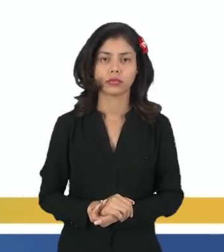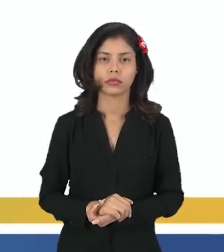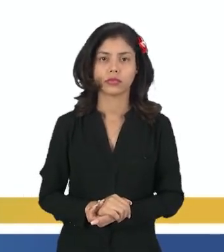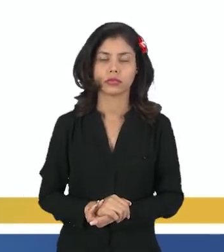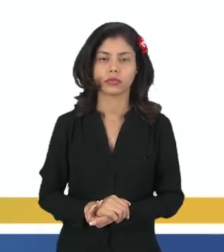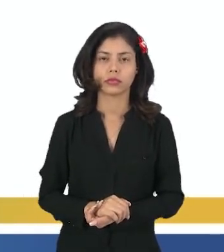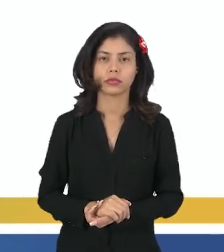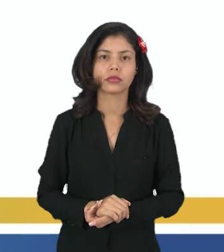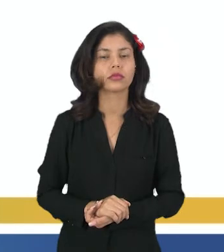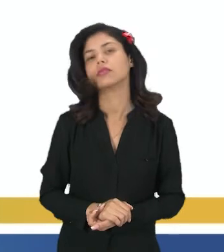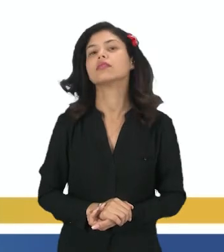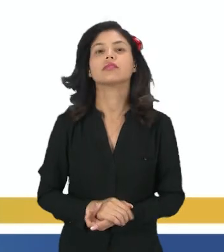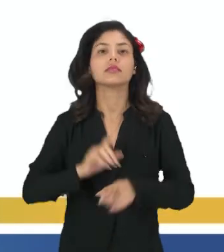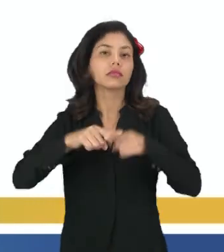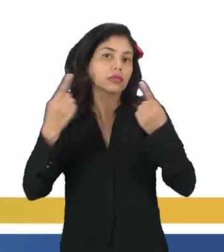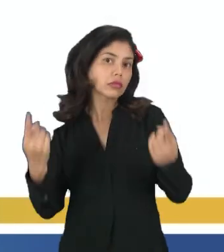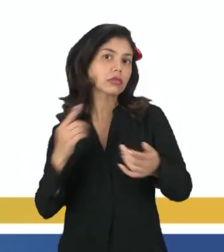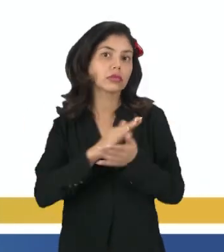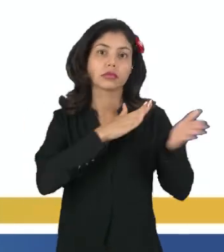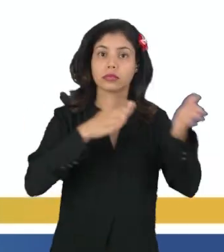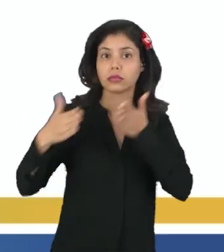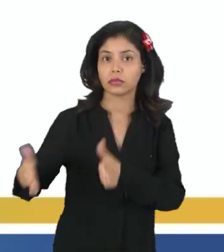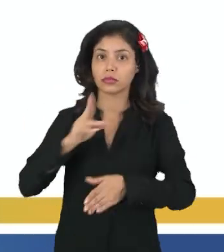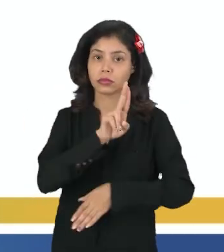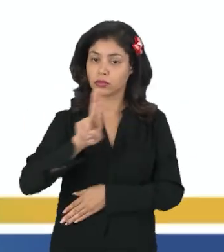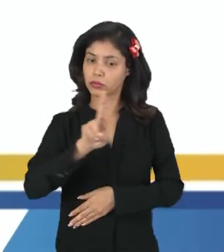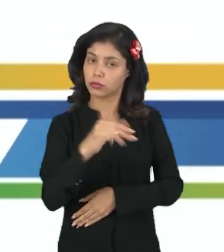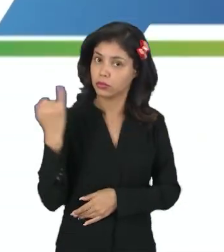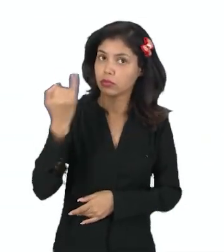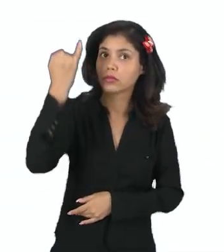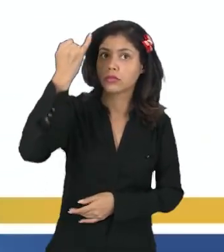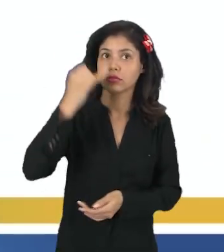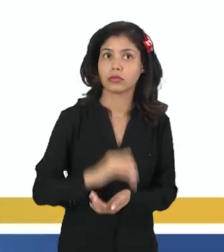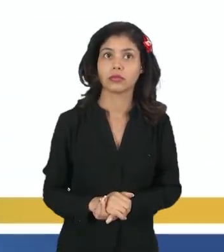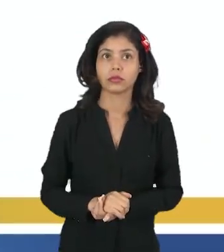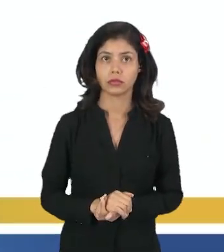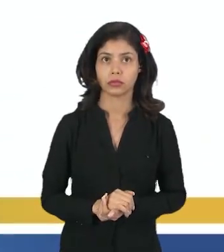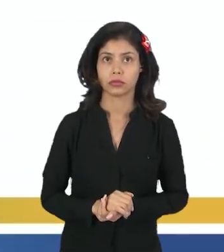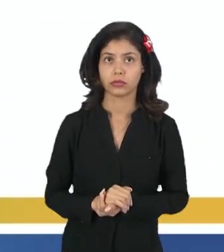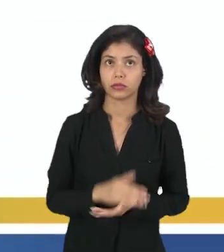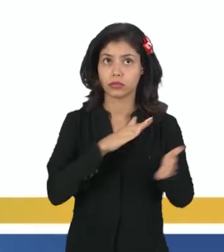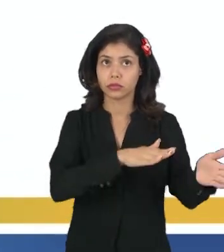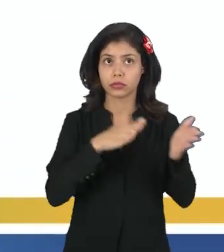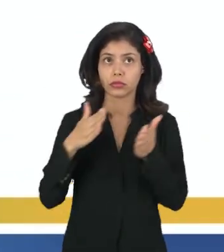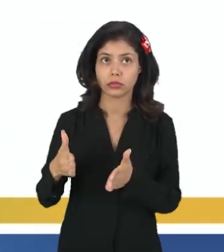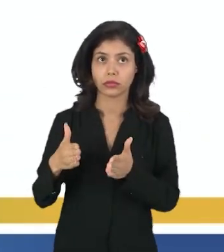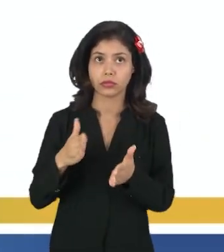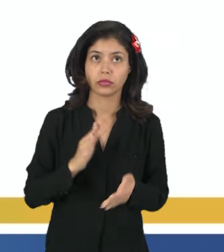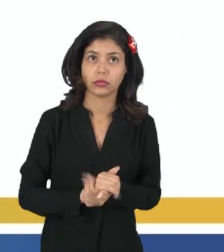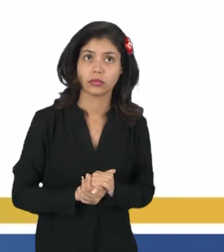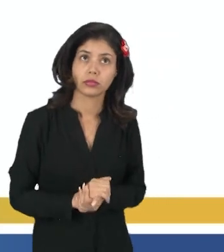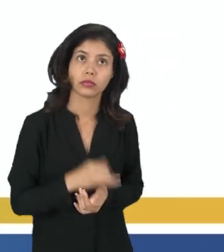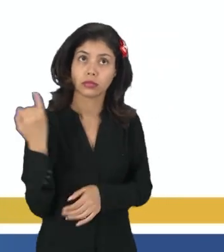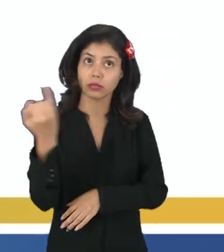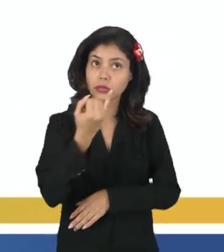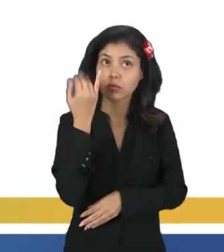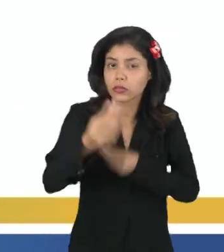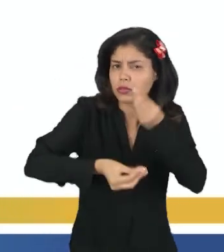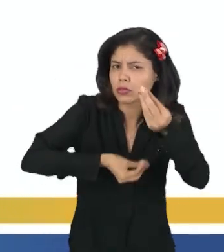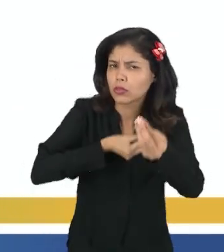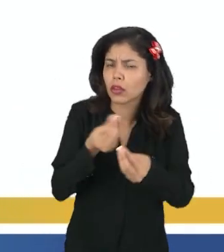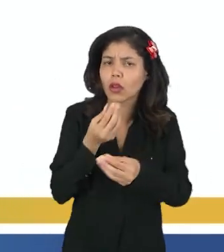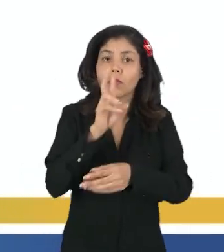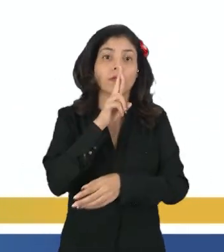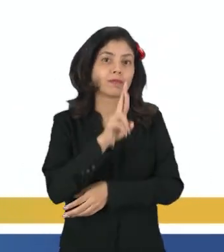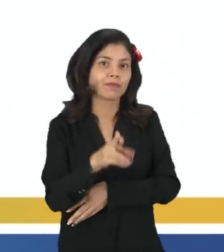0,6 mesmo mas a parte do número quatro é muito importante mas a parte pessoal que é principal é